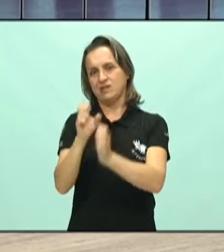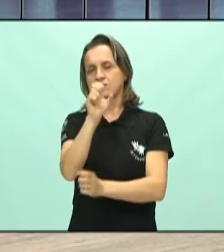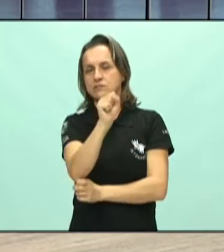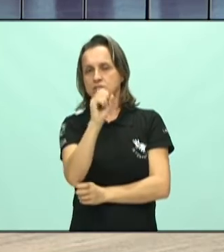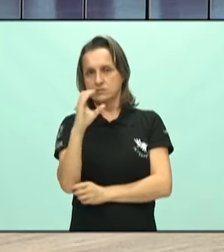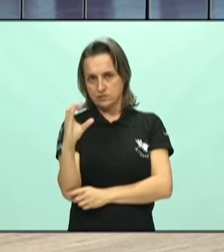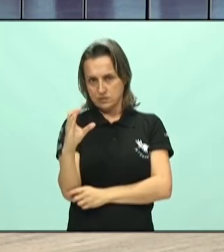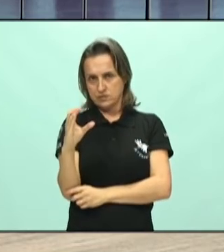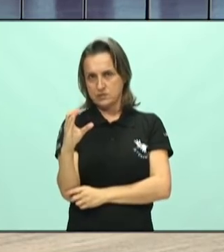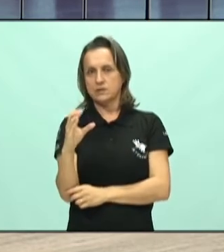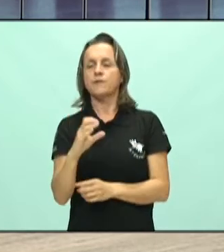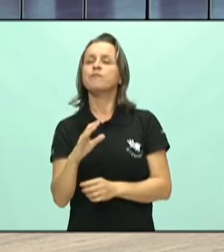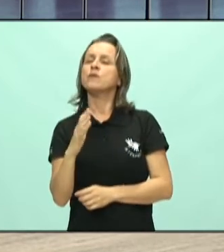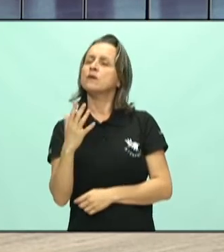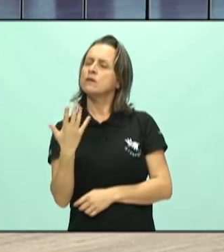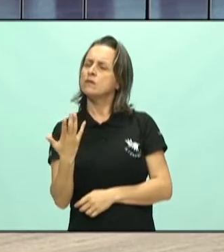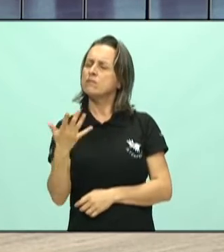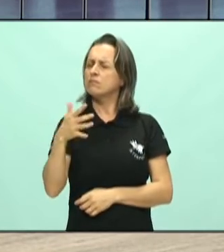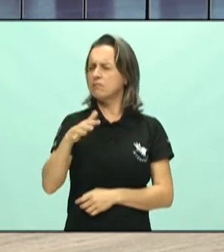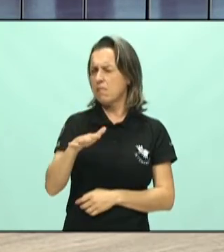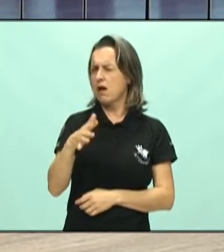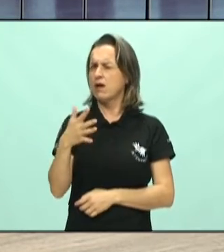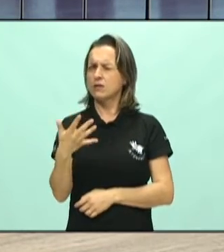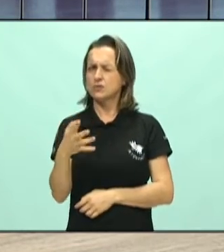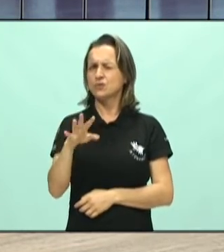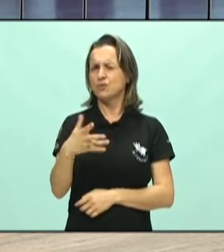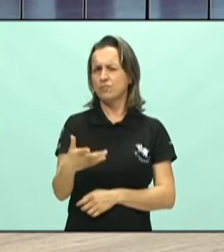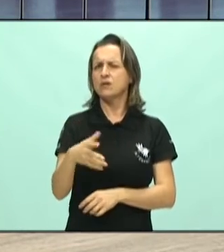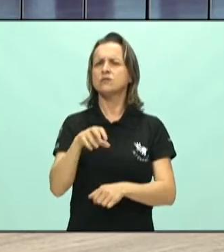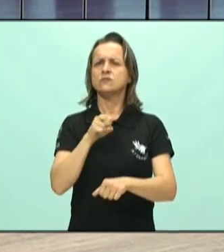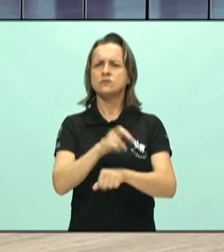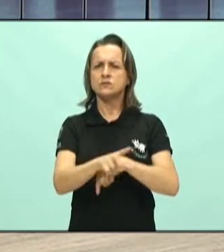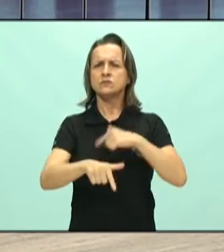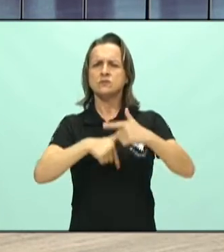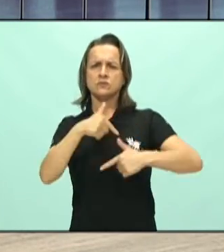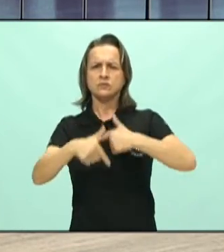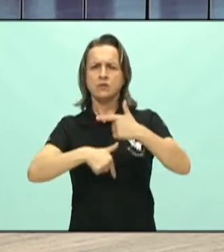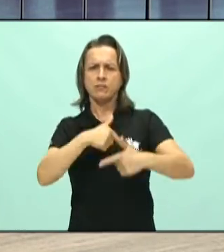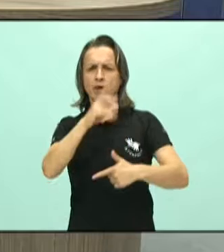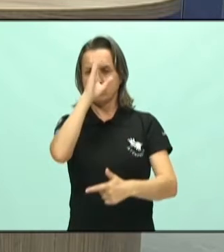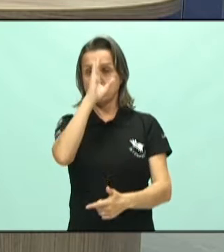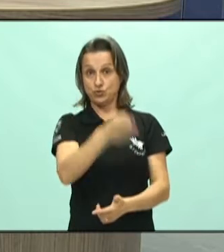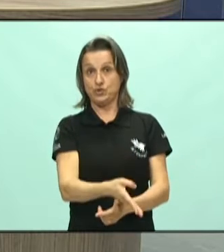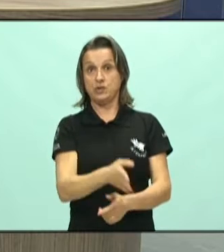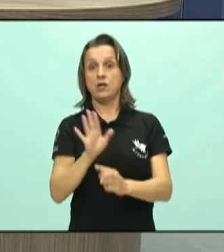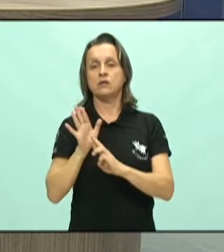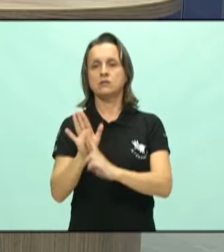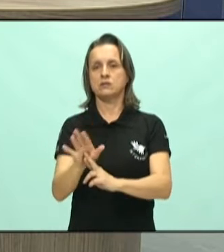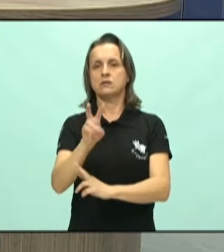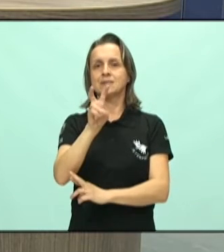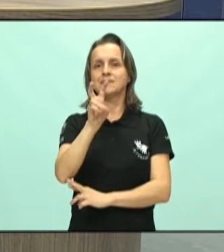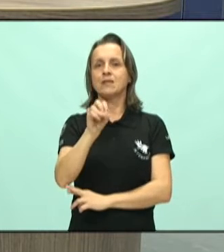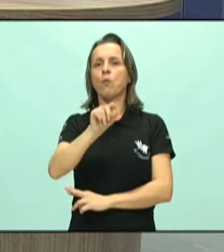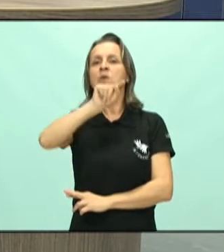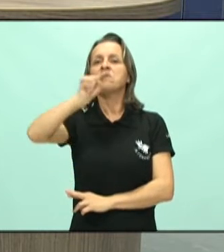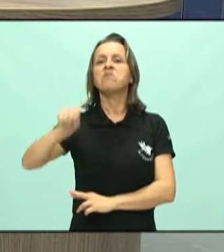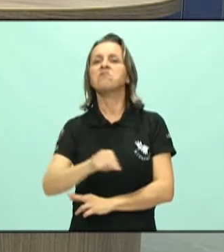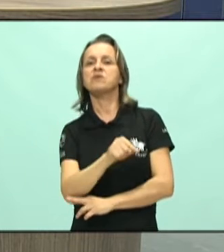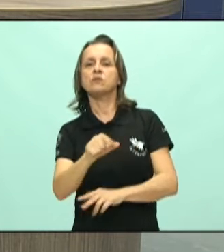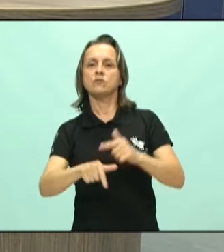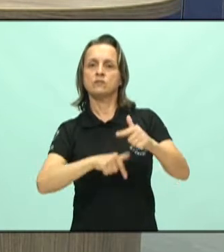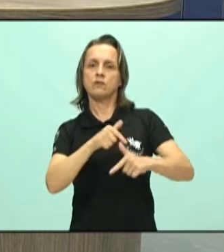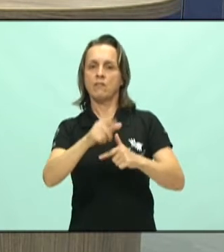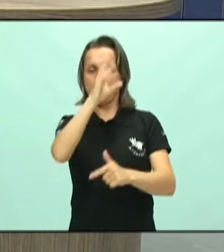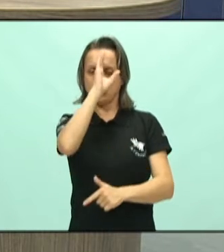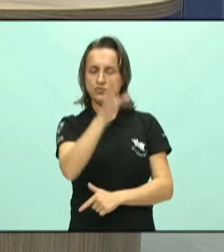Catarina, que mais ou menos de empregos diretos, elas representam 50 mil empregos diretos, tá? Isso só